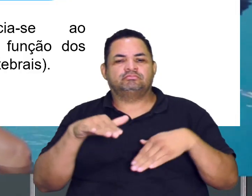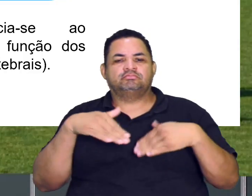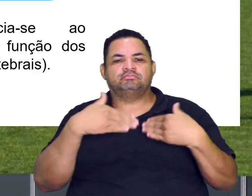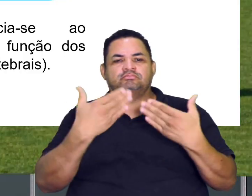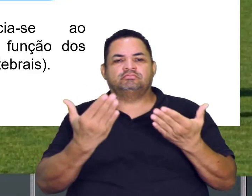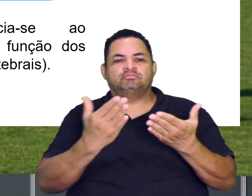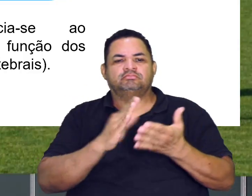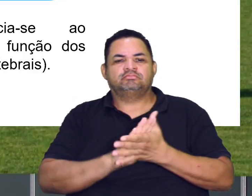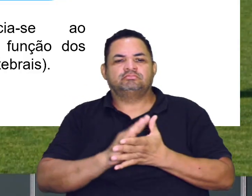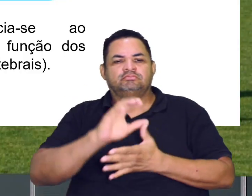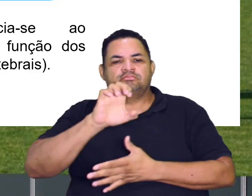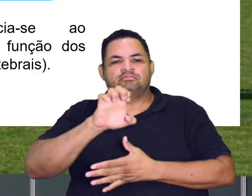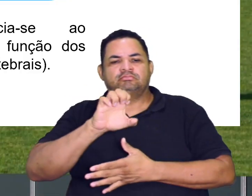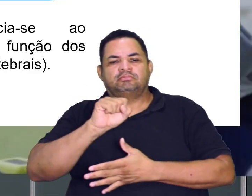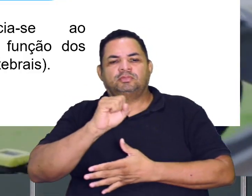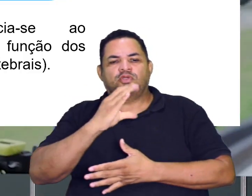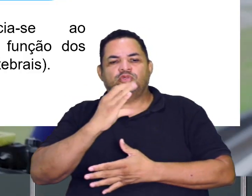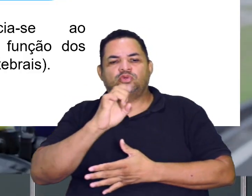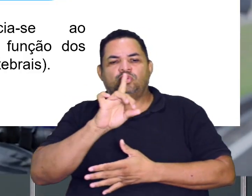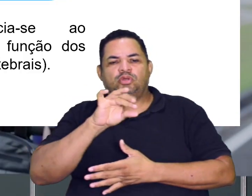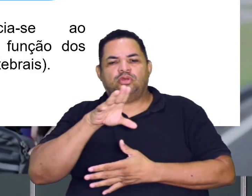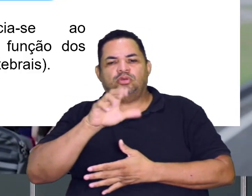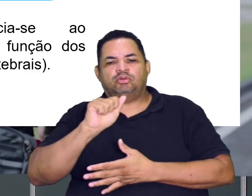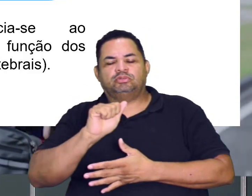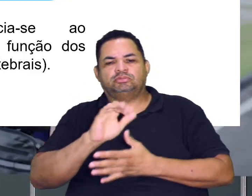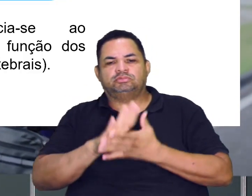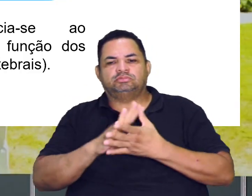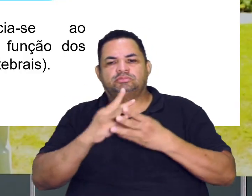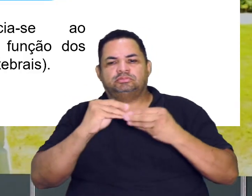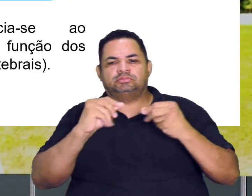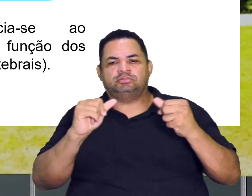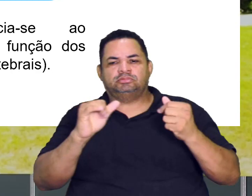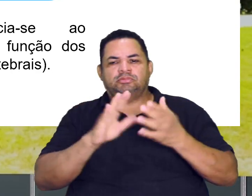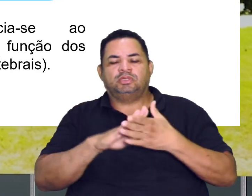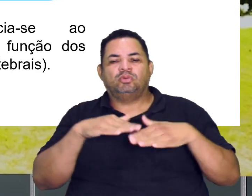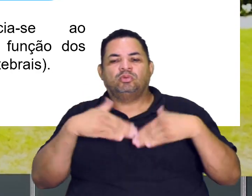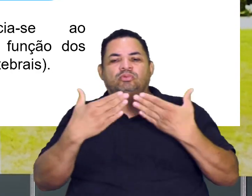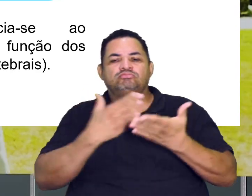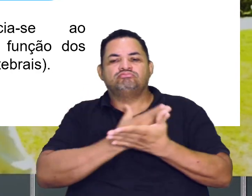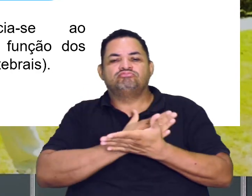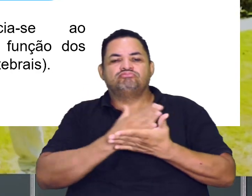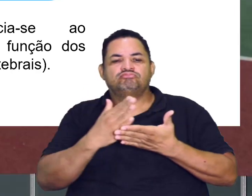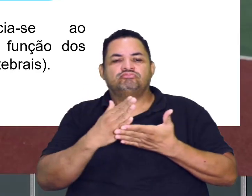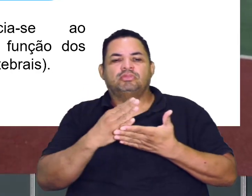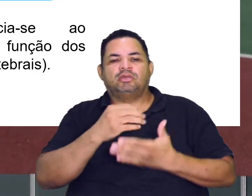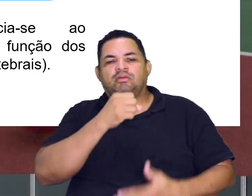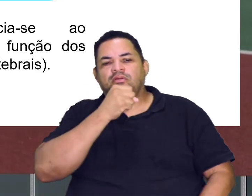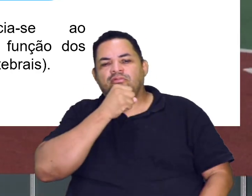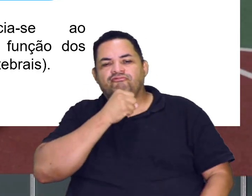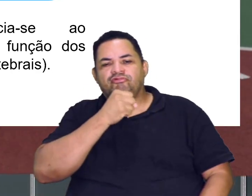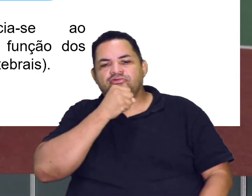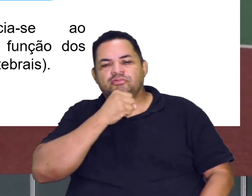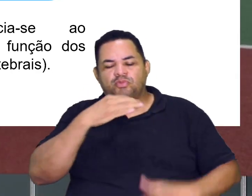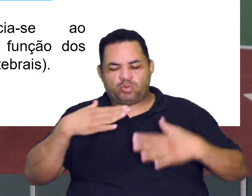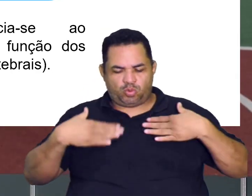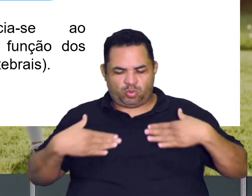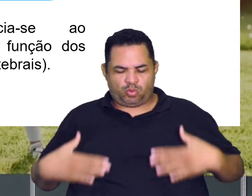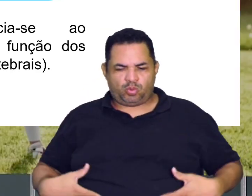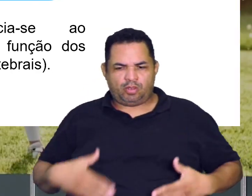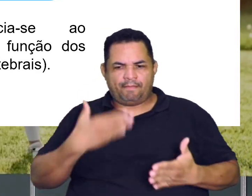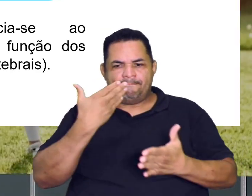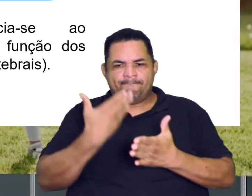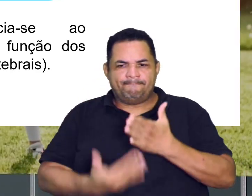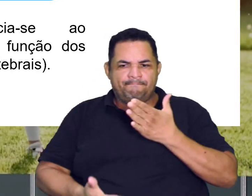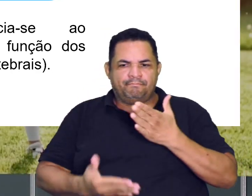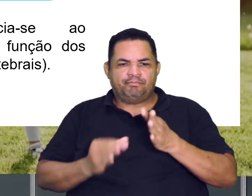a gente fala dessa escoliose degenerativa, ela está associada aí ao envelhecimento do nosso corpo, ou seja, a